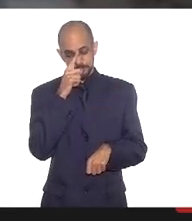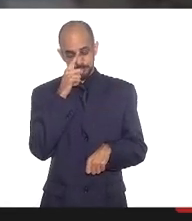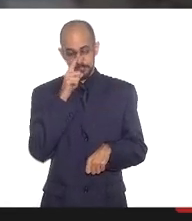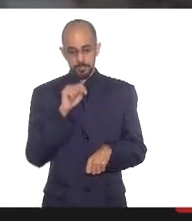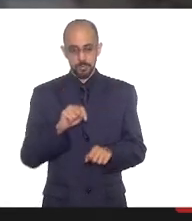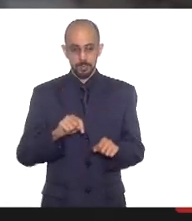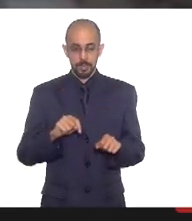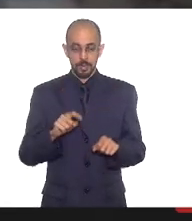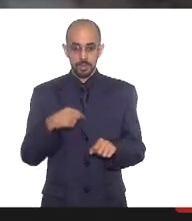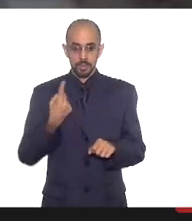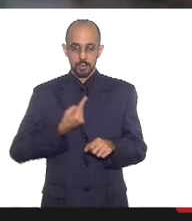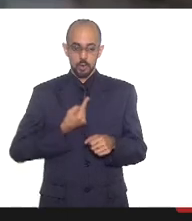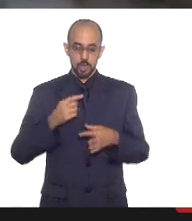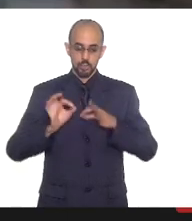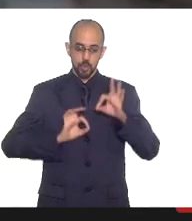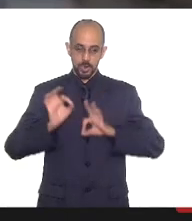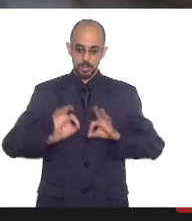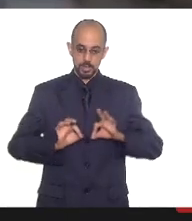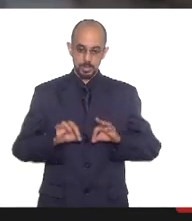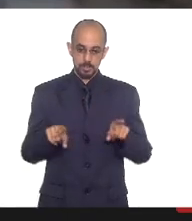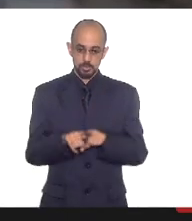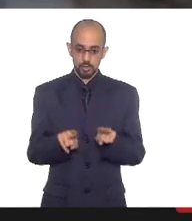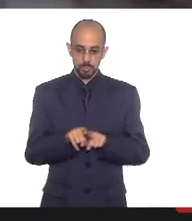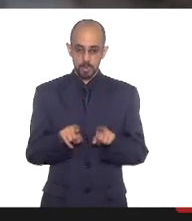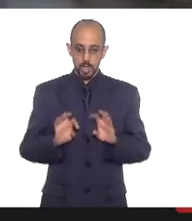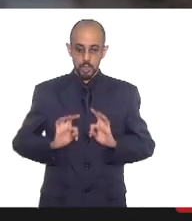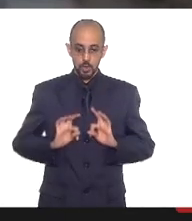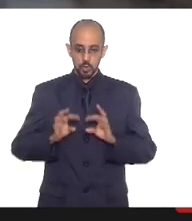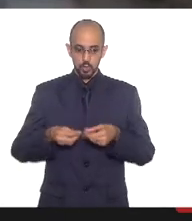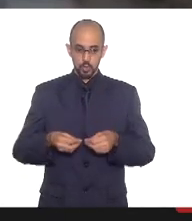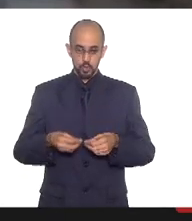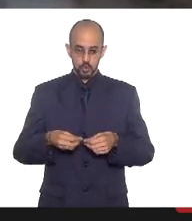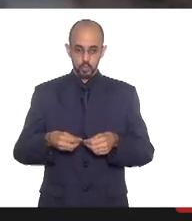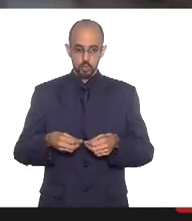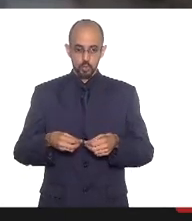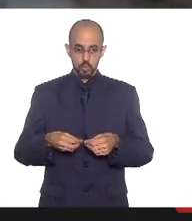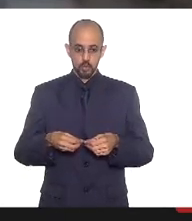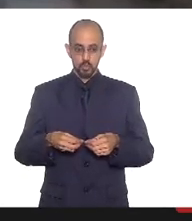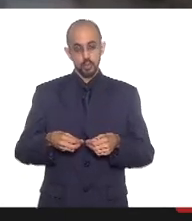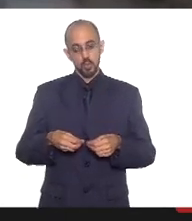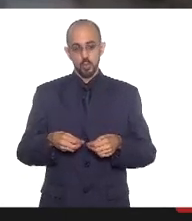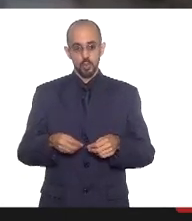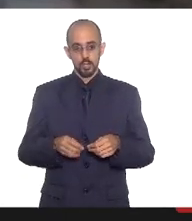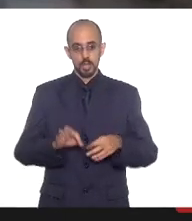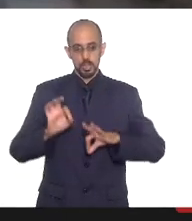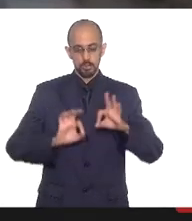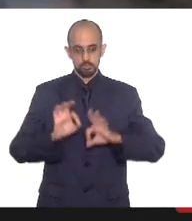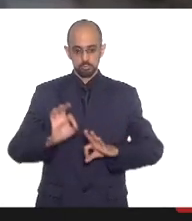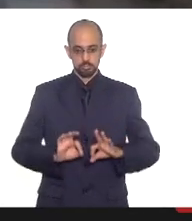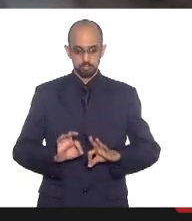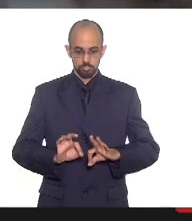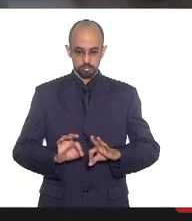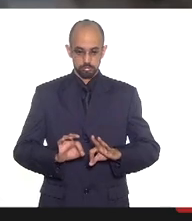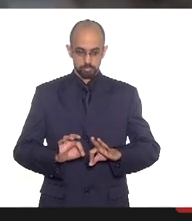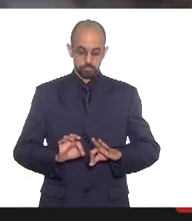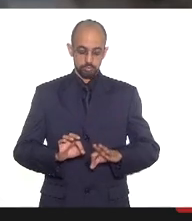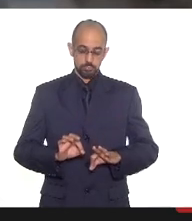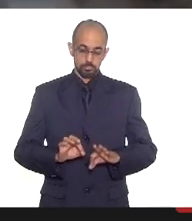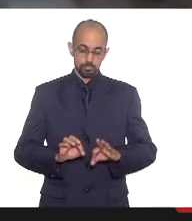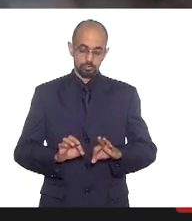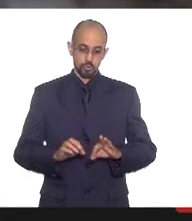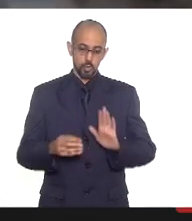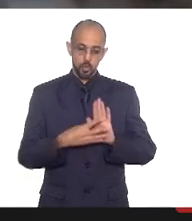e a gente já vai usou toda Olá seja debaixo da safra aqui para ajudar nesse lado dessa forma a